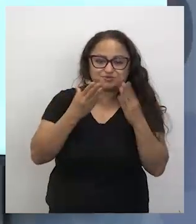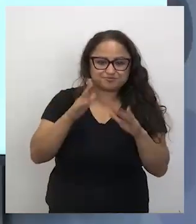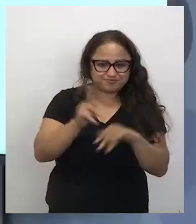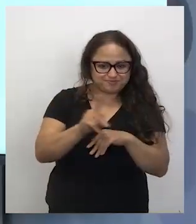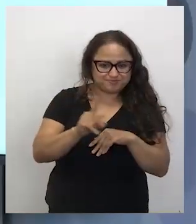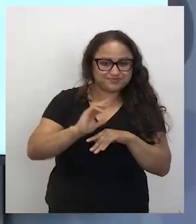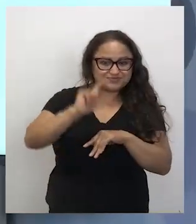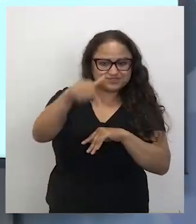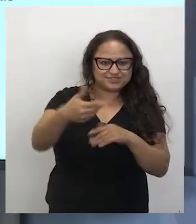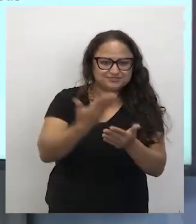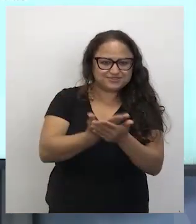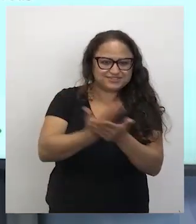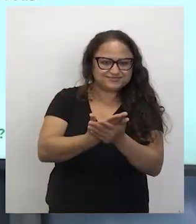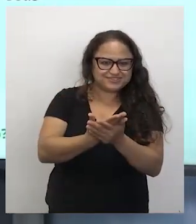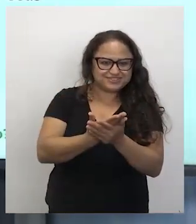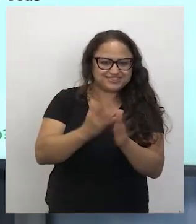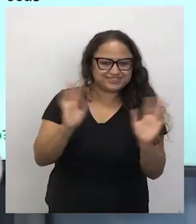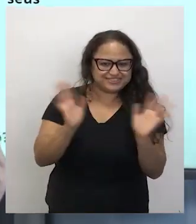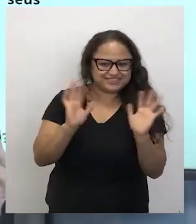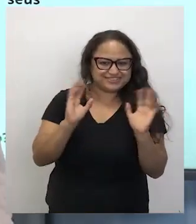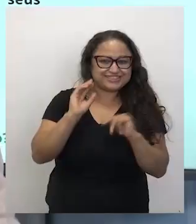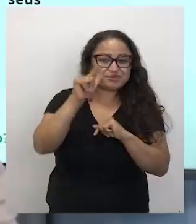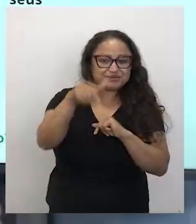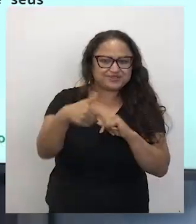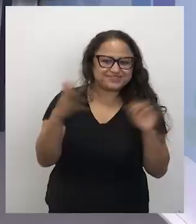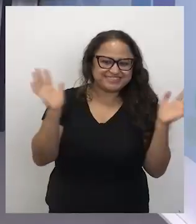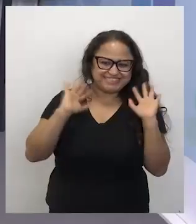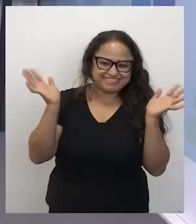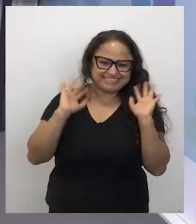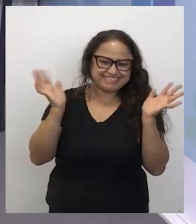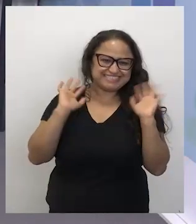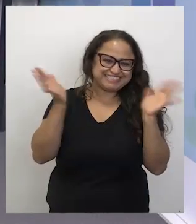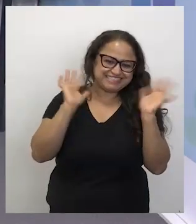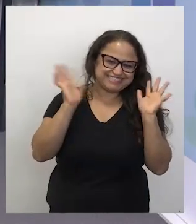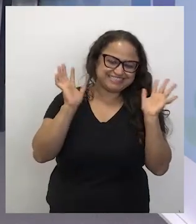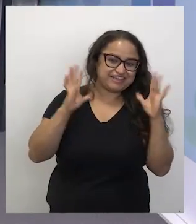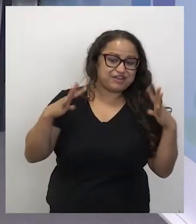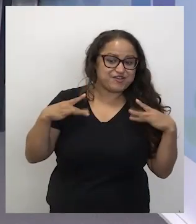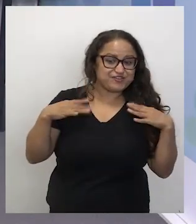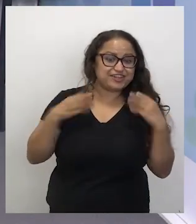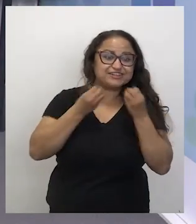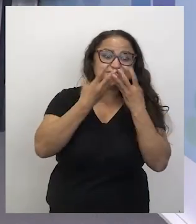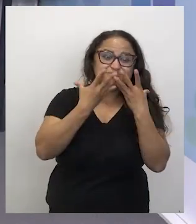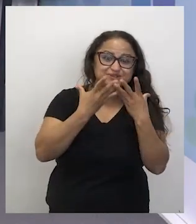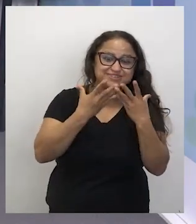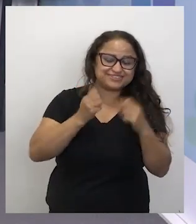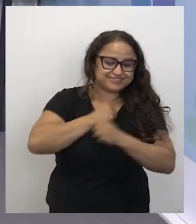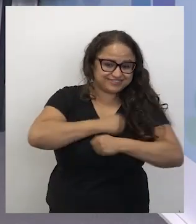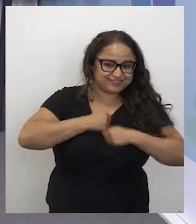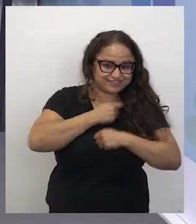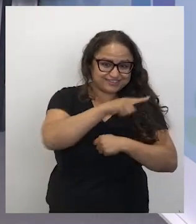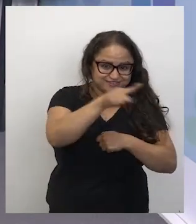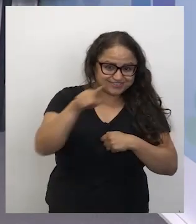vem, estudantes e alunos. Até a próxima, hein? Tchau, tchau. Tchau, pessoal. Fico com saudade de vocês,